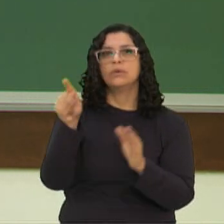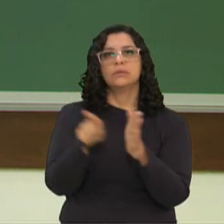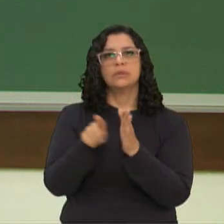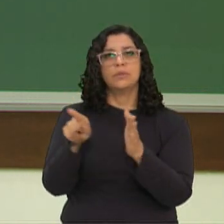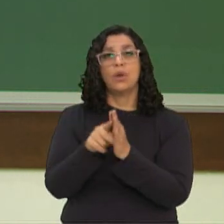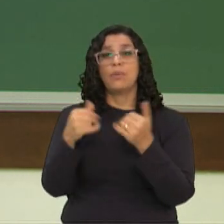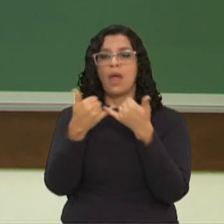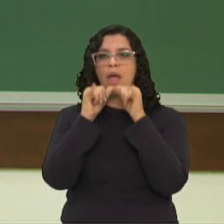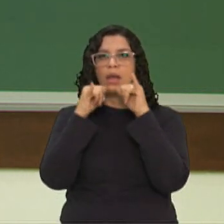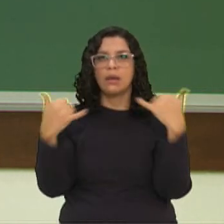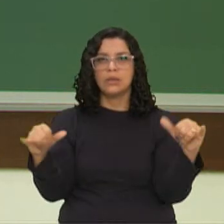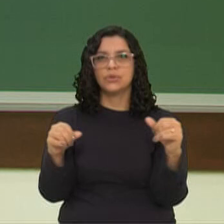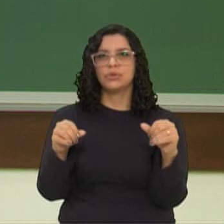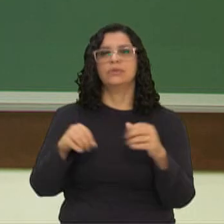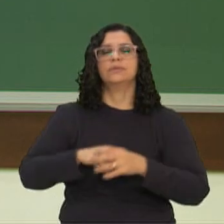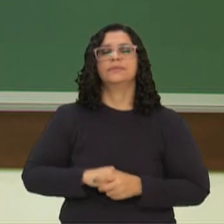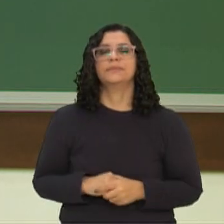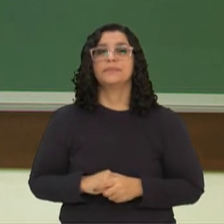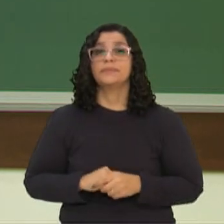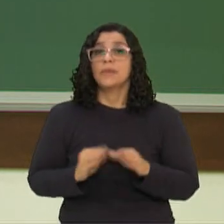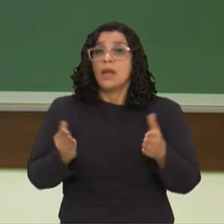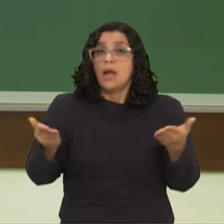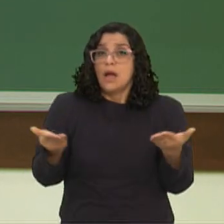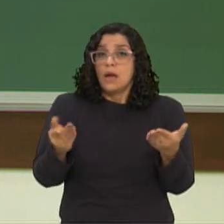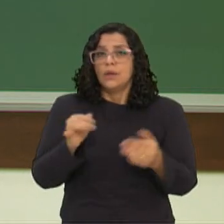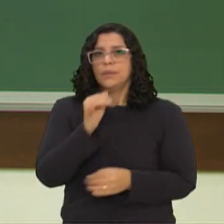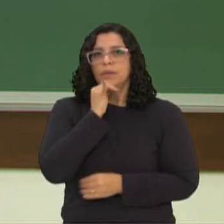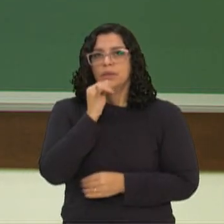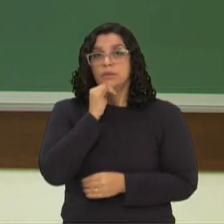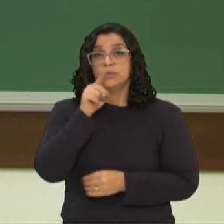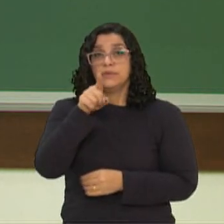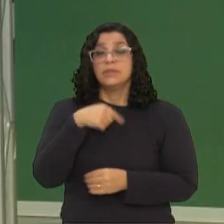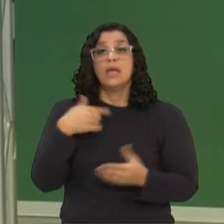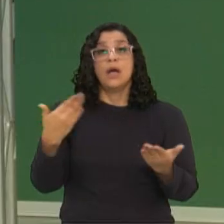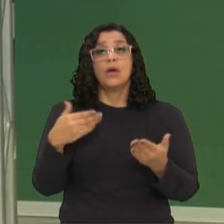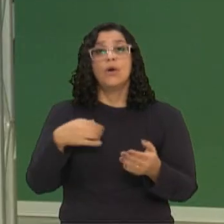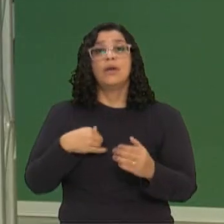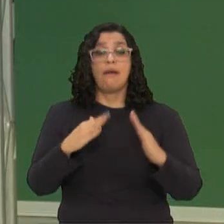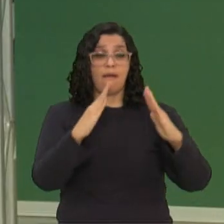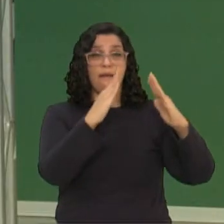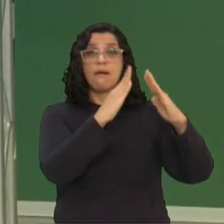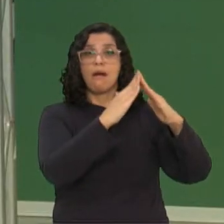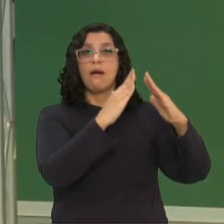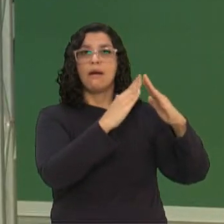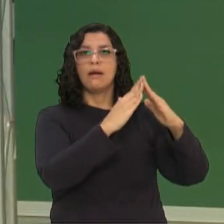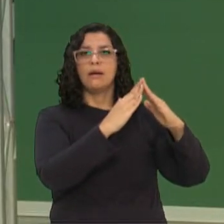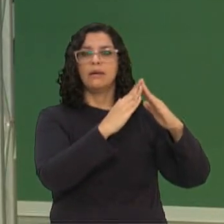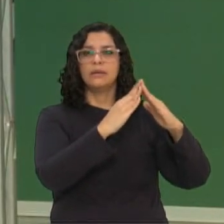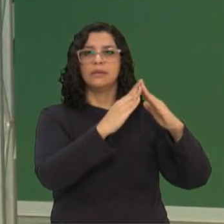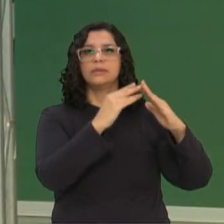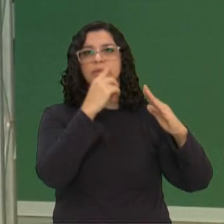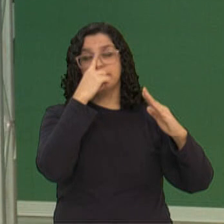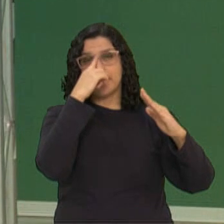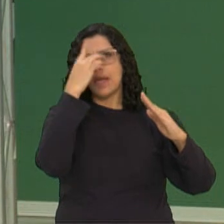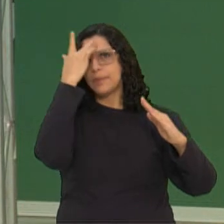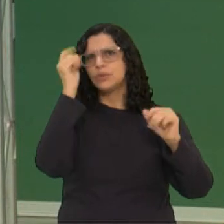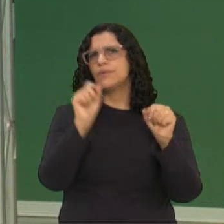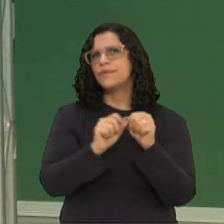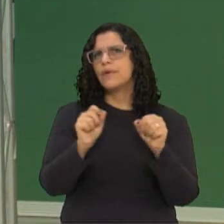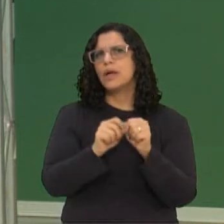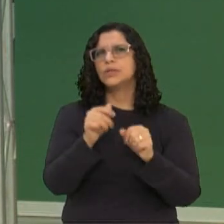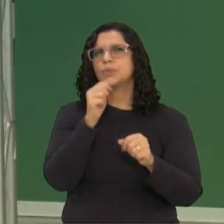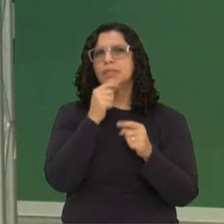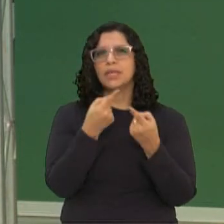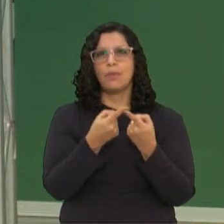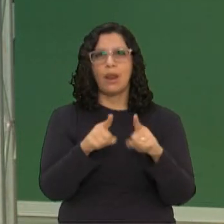de corrente elétrica. Então, por exemplo, se você ligar numa residência, o pessoal lá está